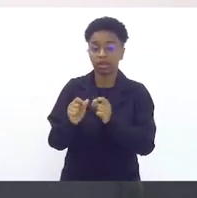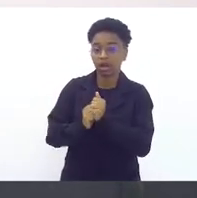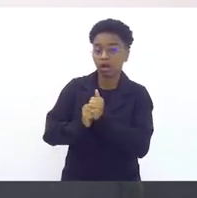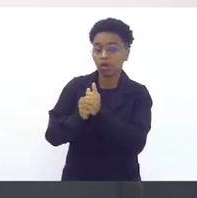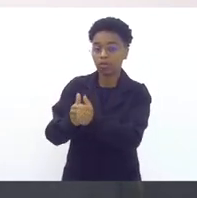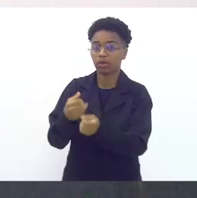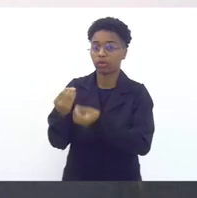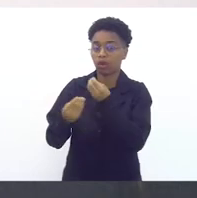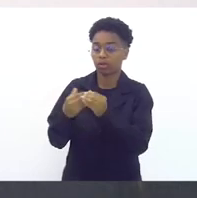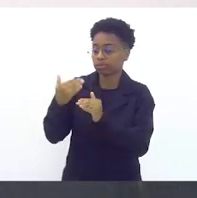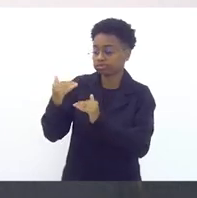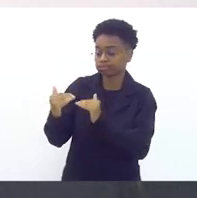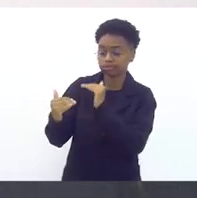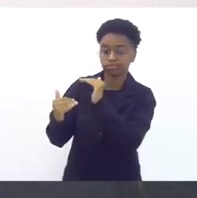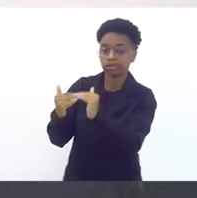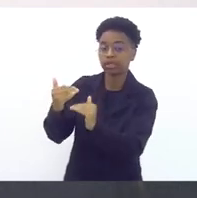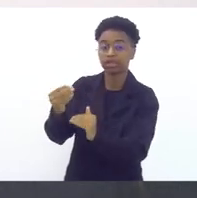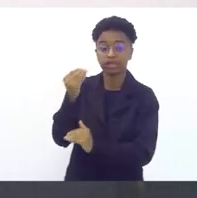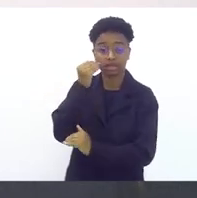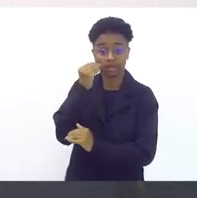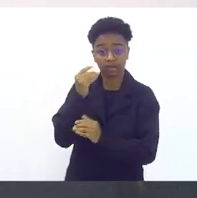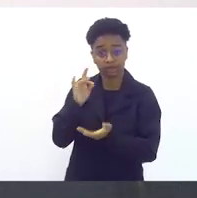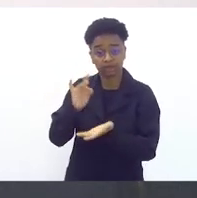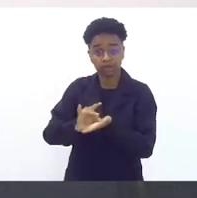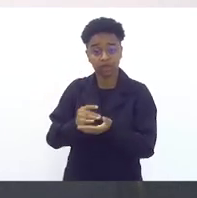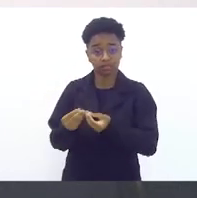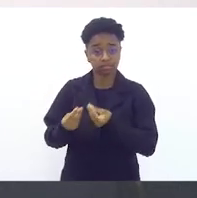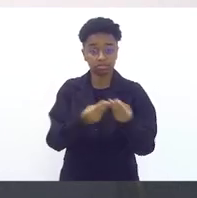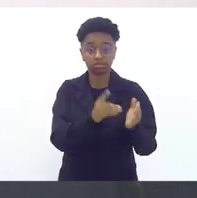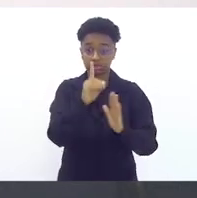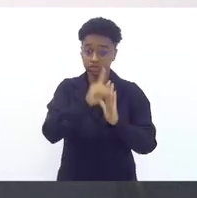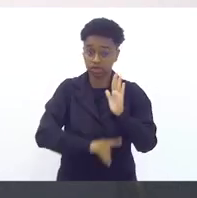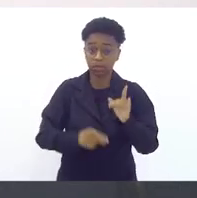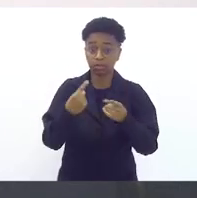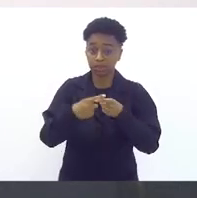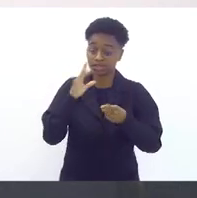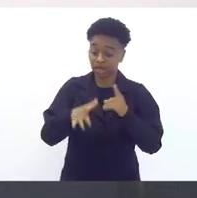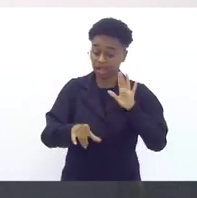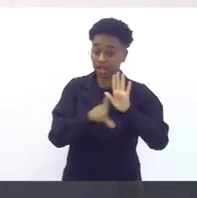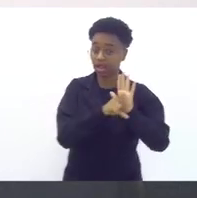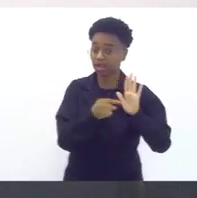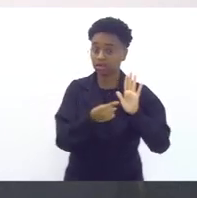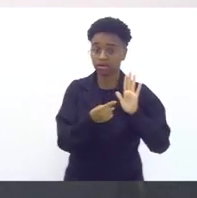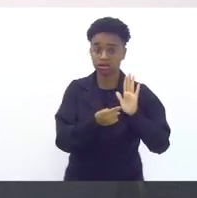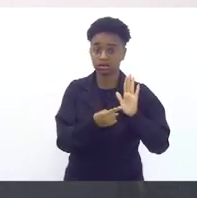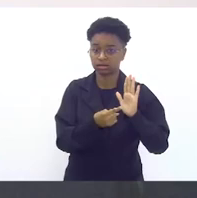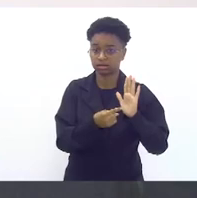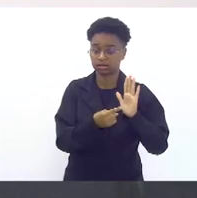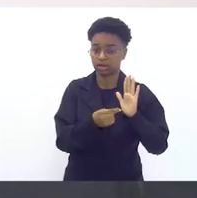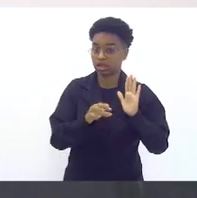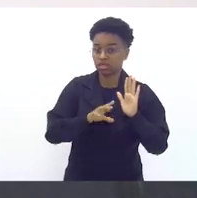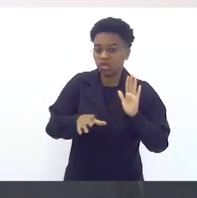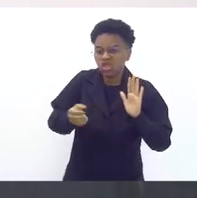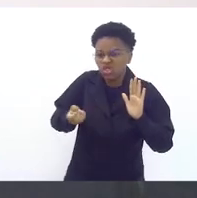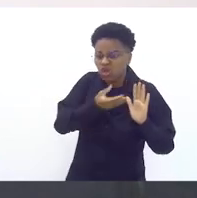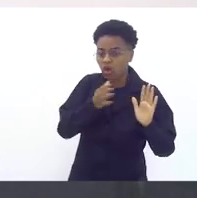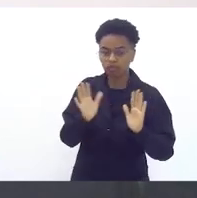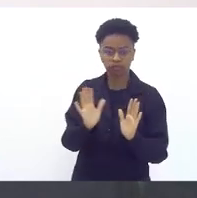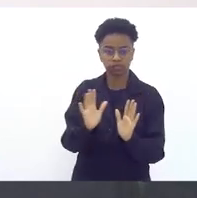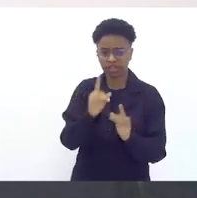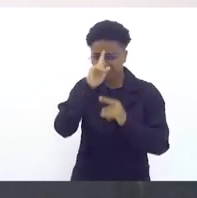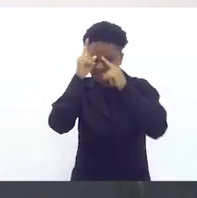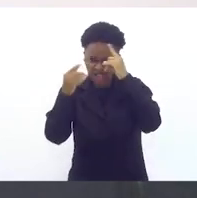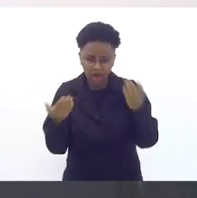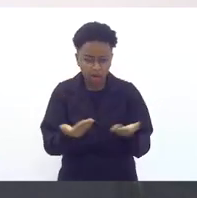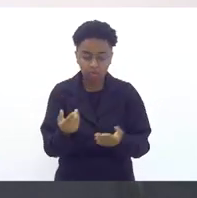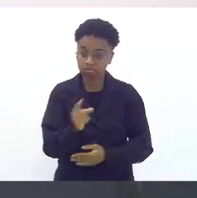para fazer valer os direitos que está em lei. Está em lei, não é novidade, não está se